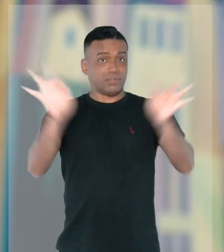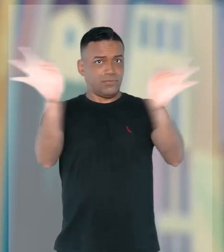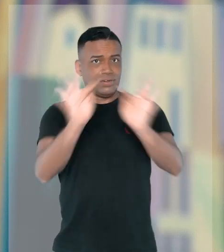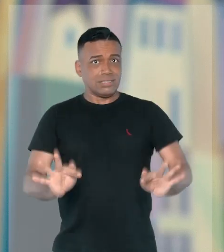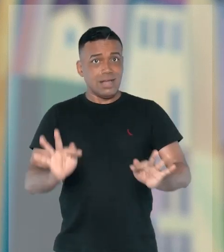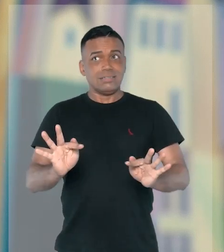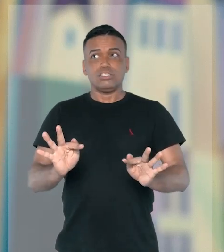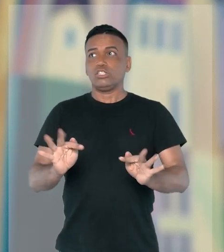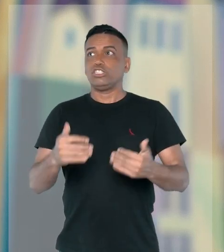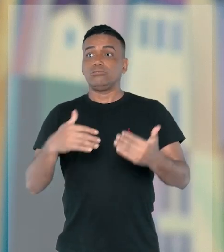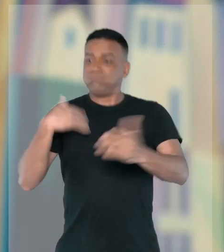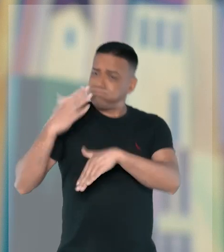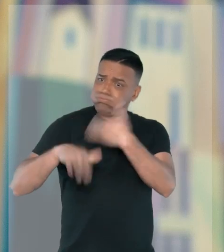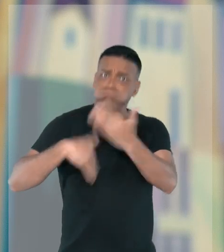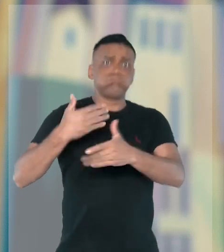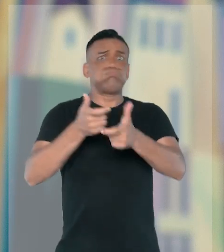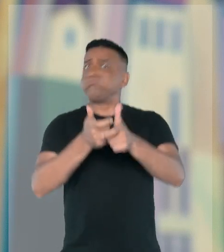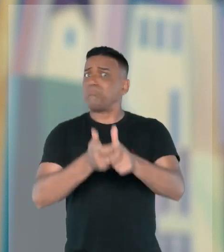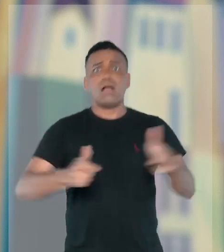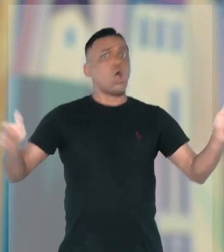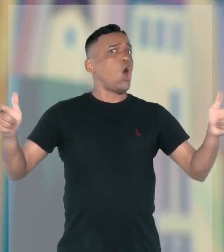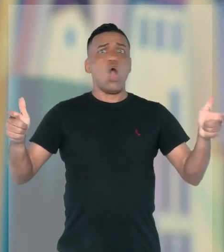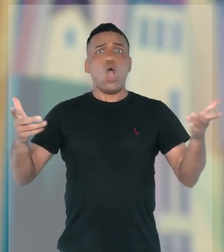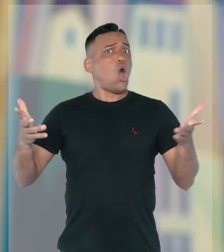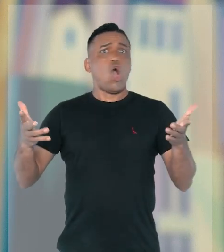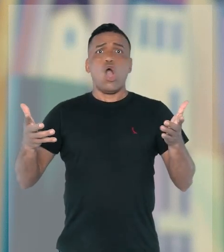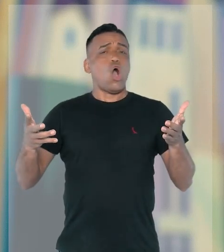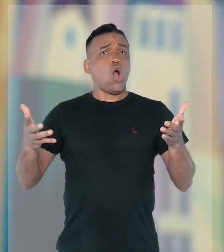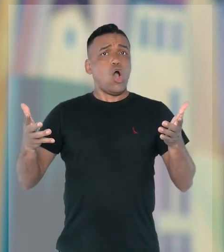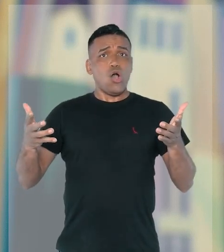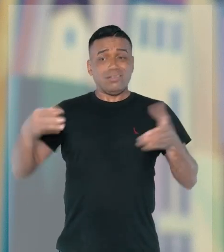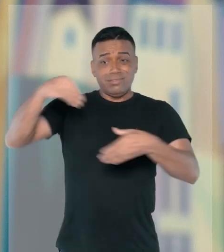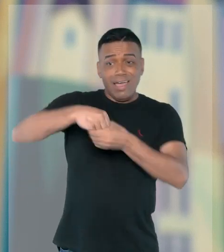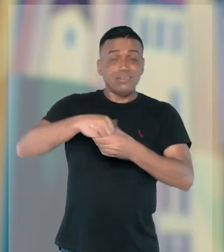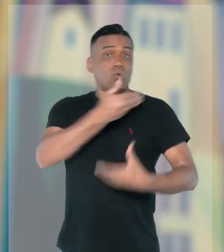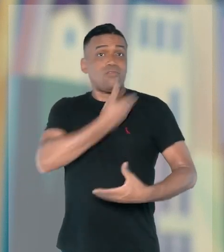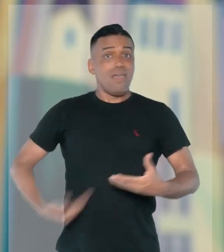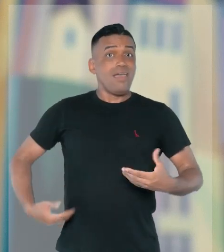felicidade começa a ganhar de caráter de política pública,